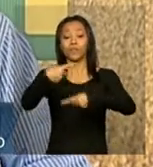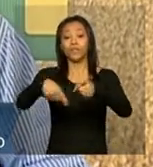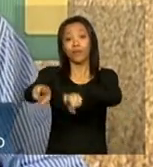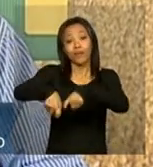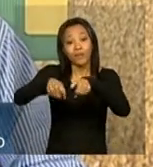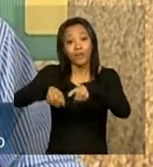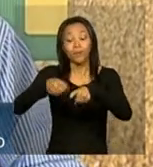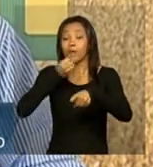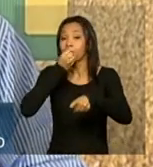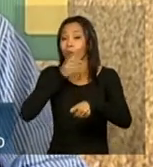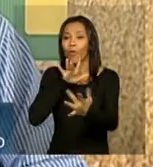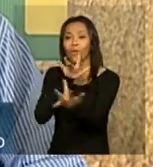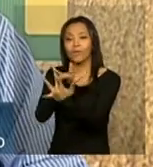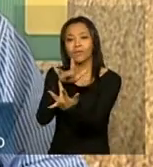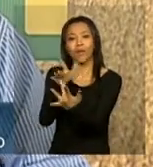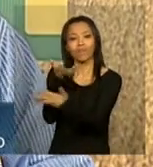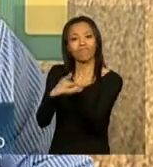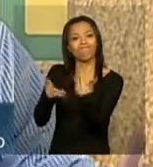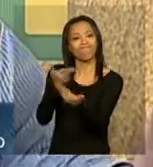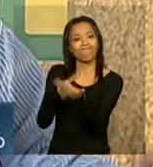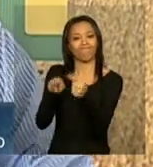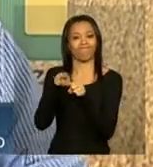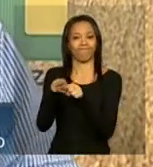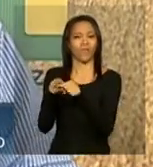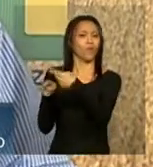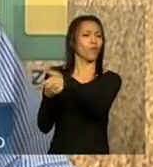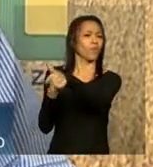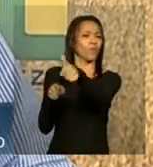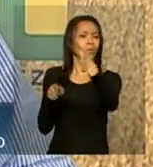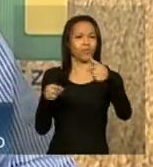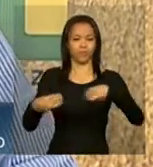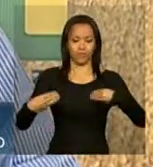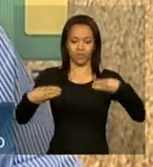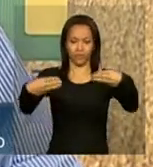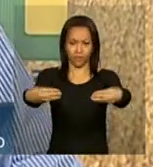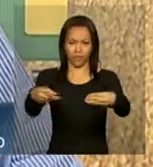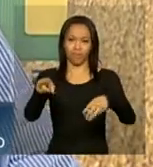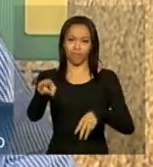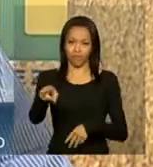canal fantástico de comunicação com os demais ministérios.